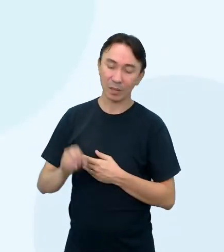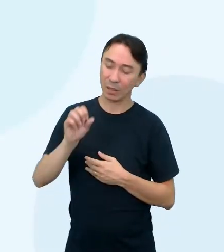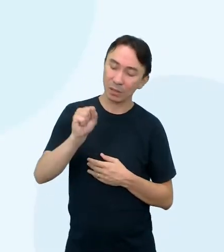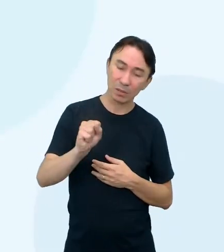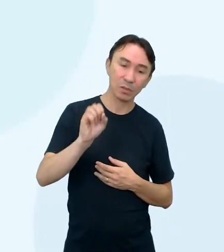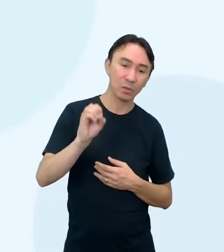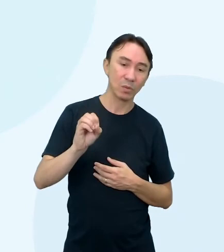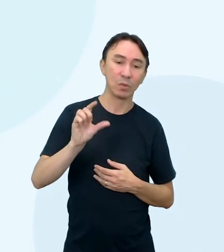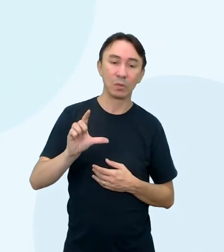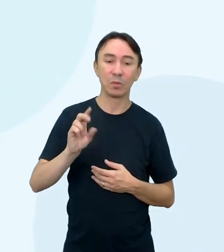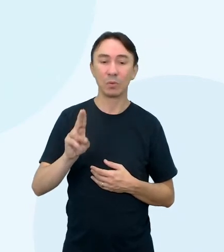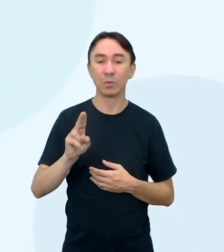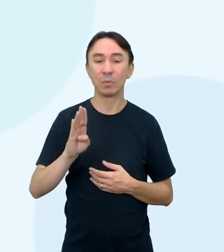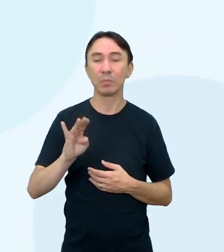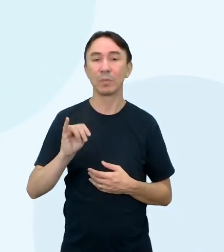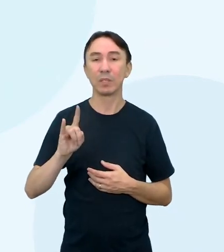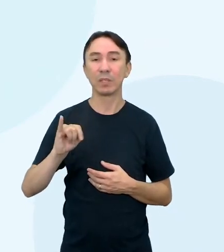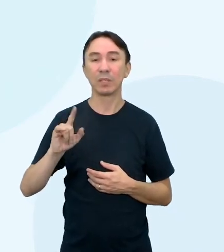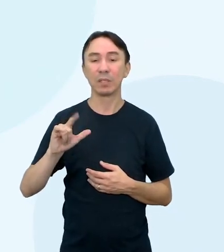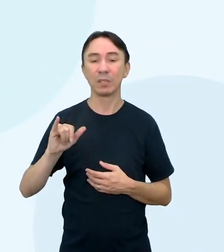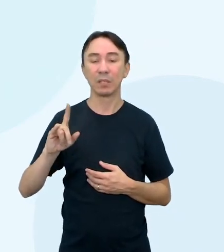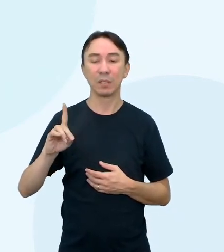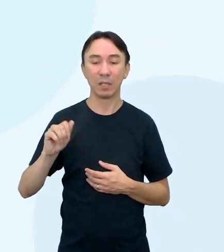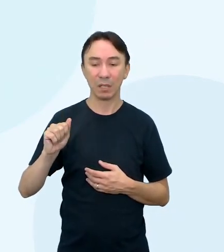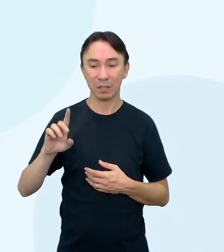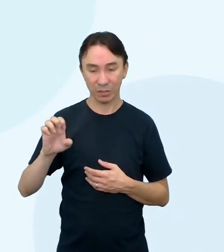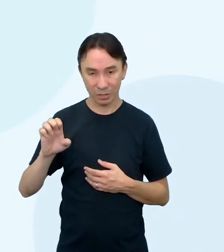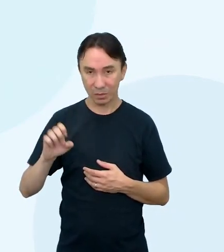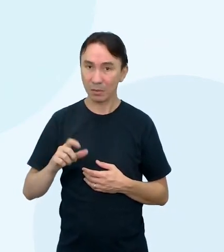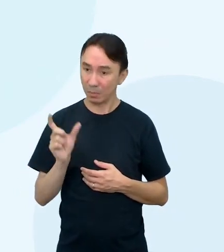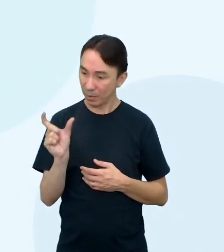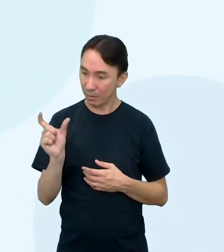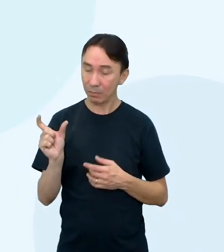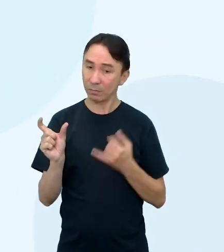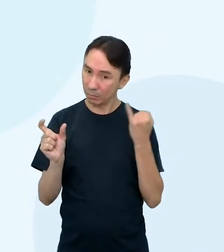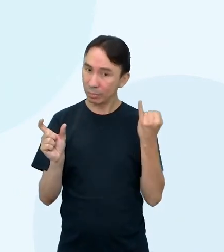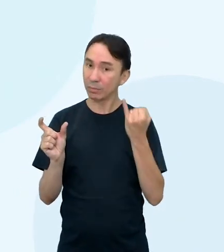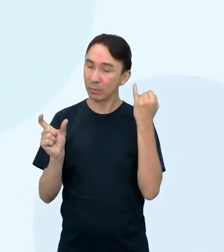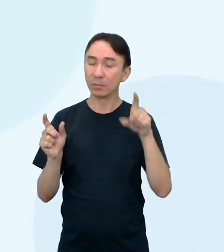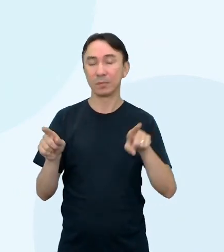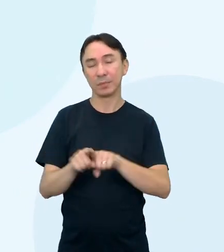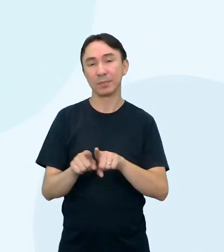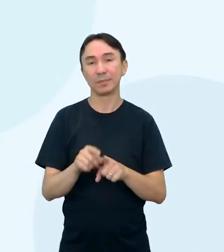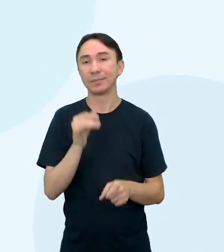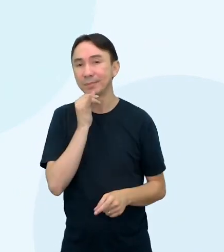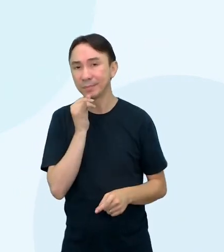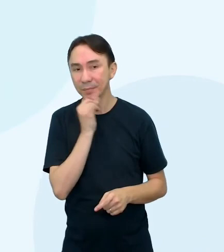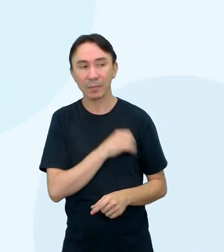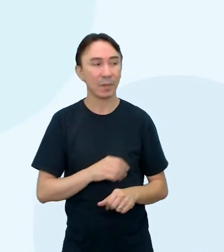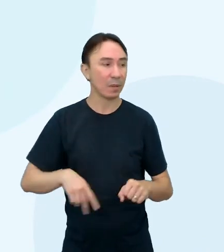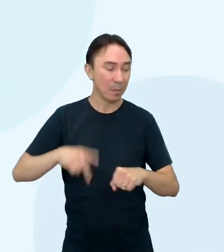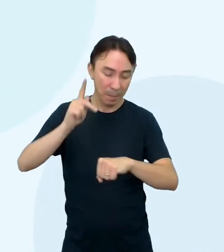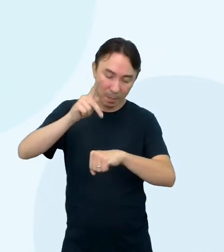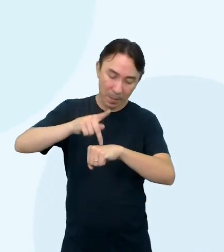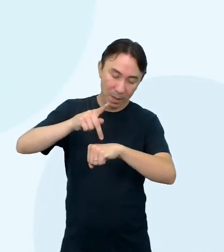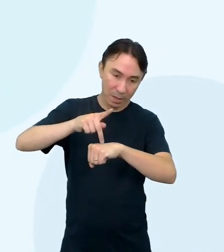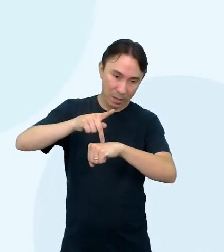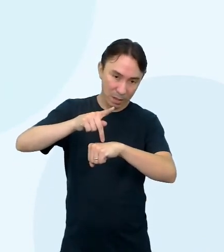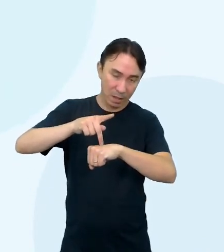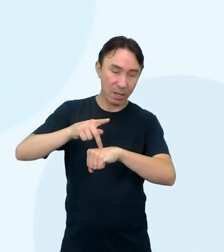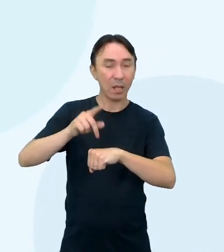a solubilidade, ela é importante. Uma rocha, ela se a gente for estudar quimicamente, um